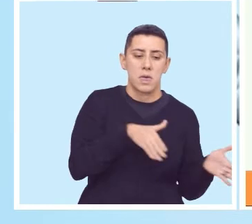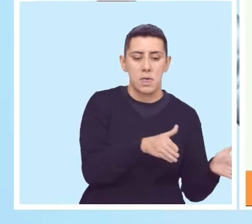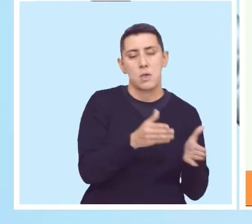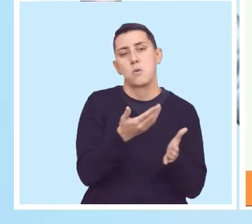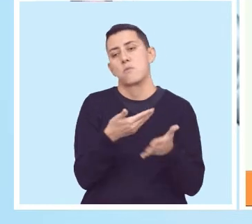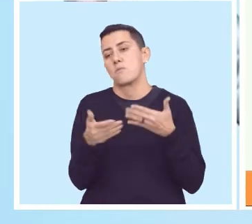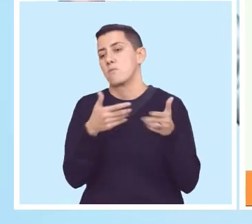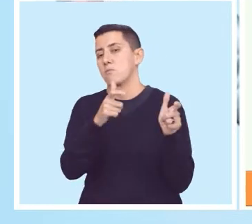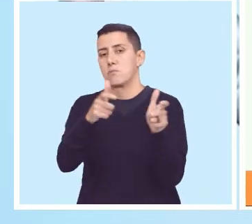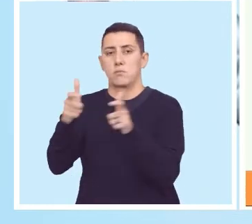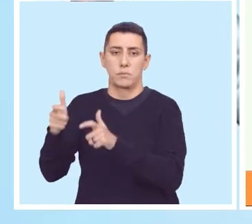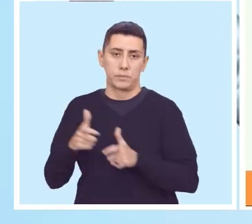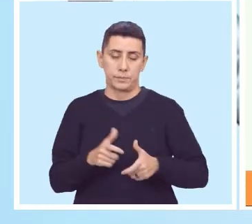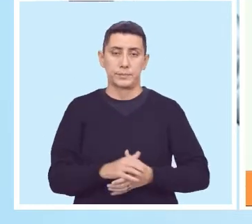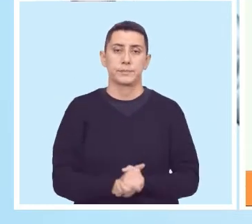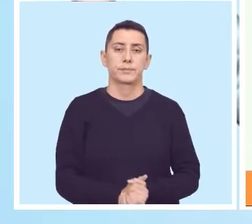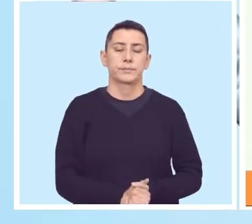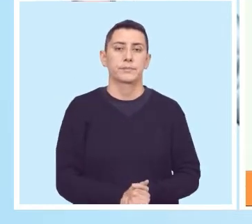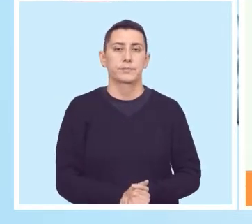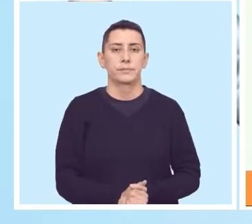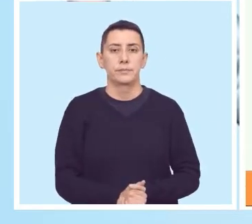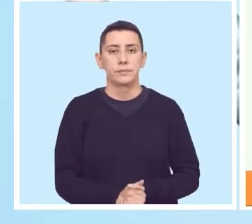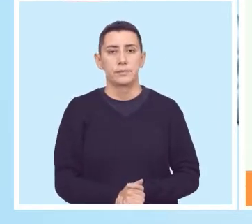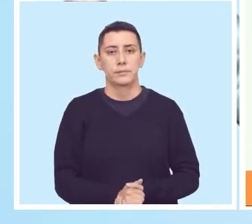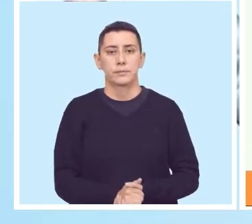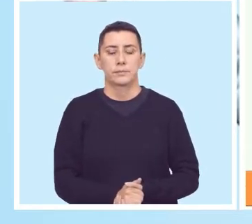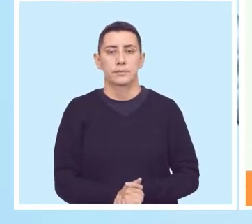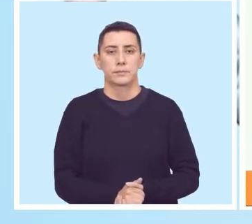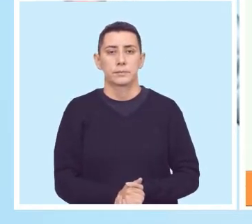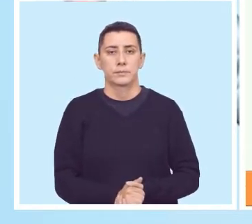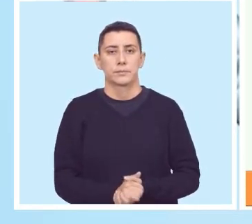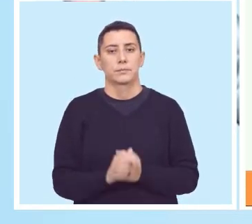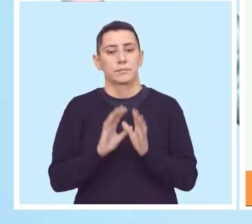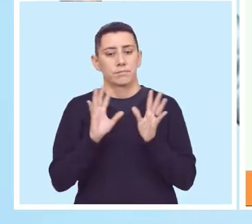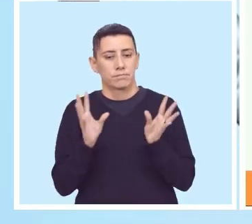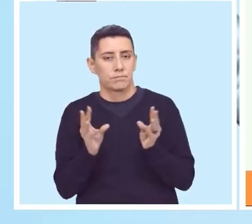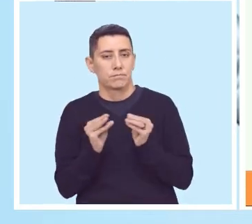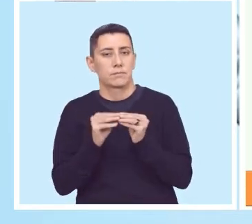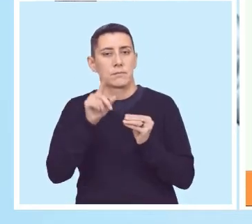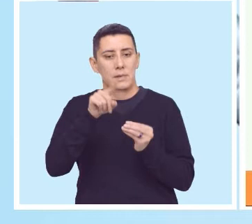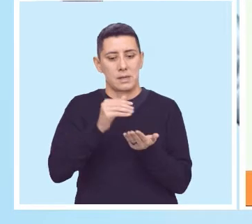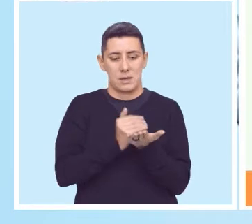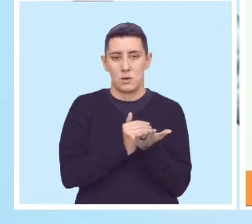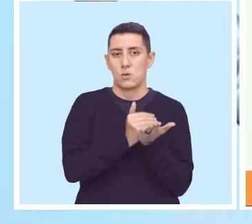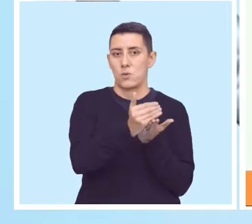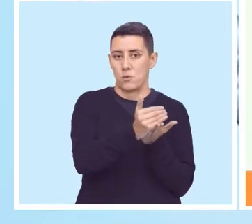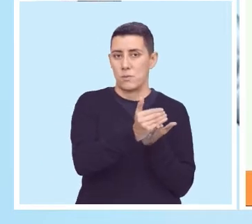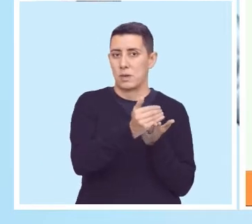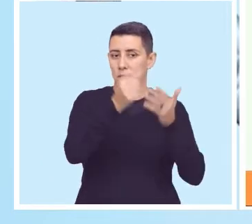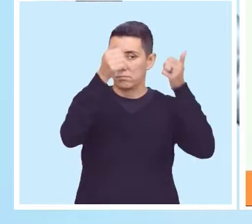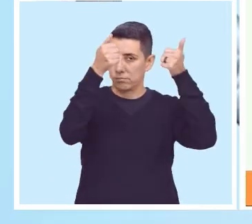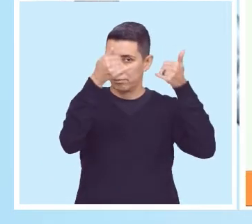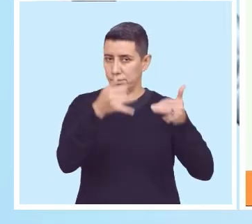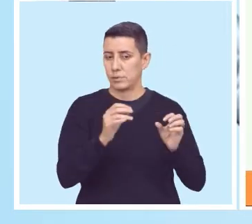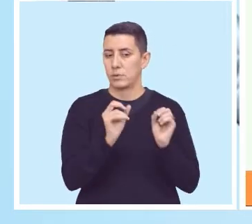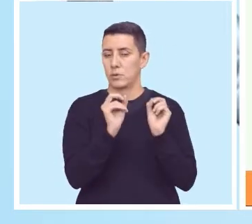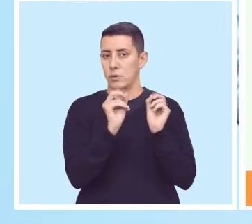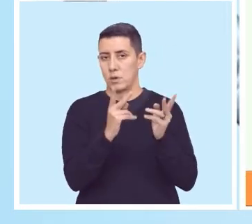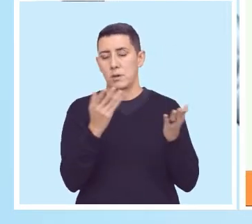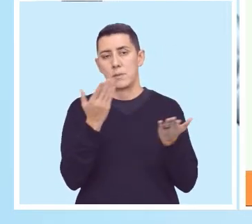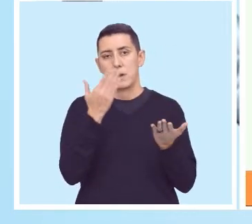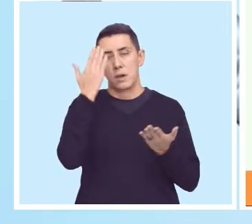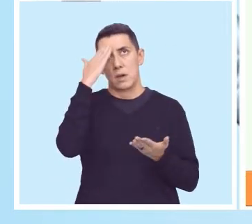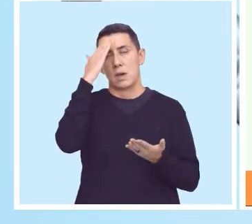quantidade, tá bom? Pessoal, então essa é a introdução que eu gostaria de fazer para vocês, né, para tentar dar